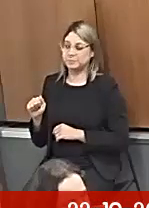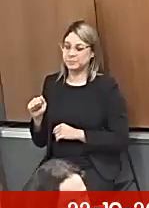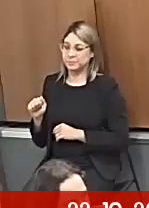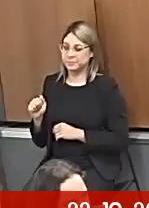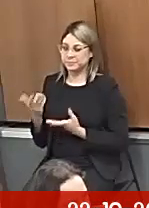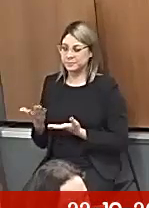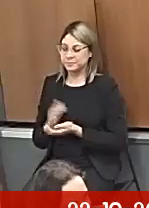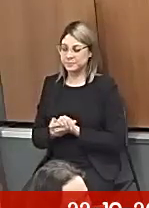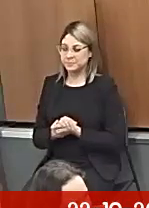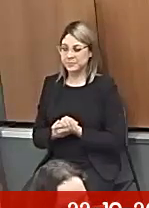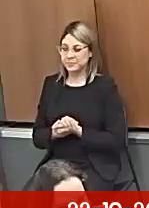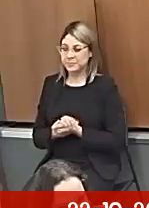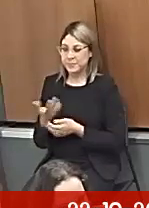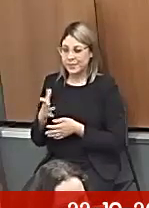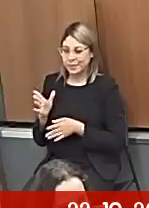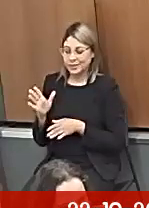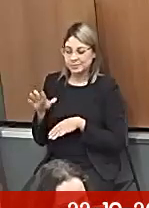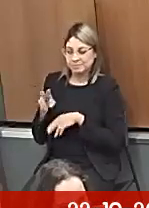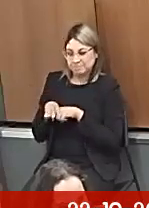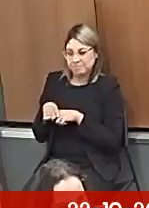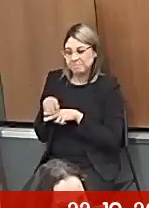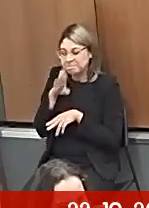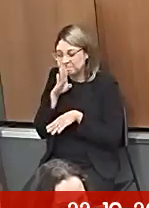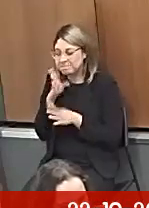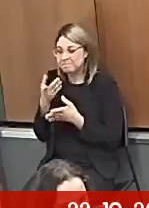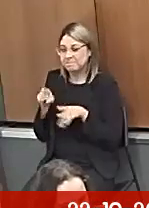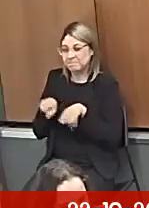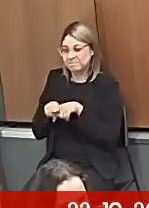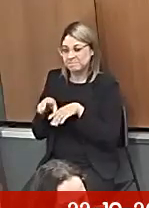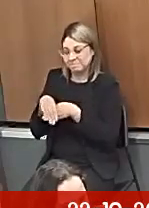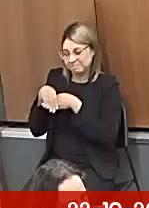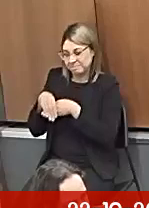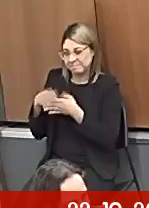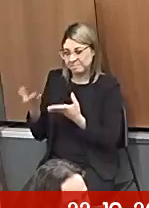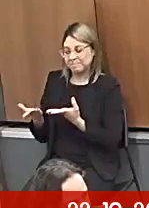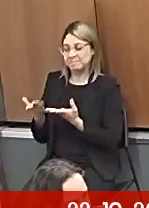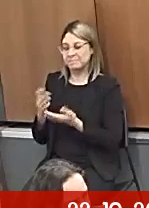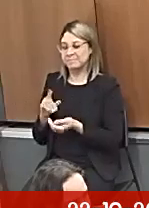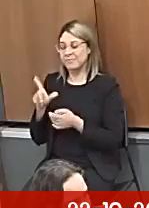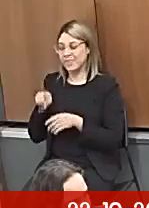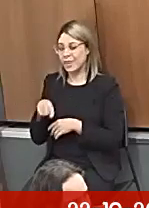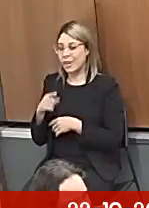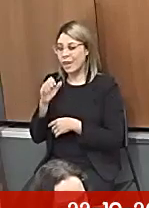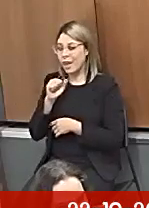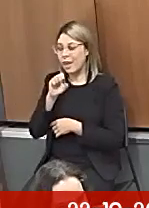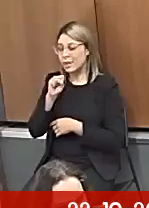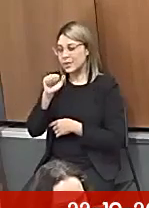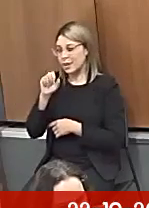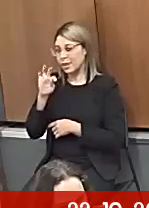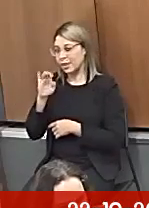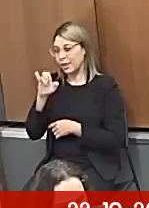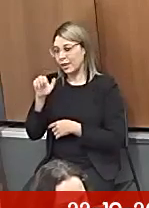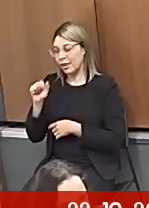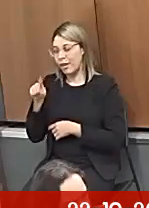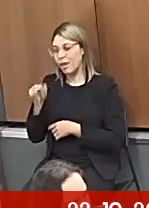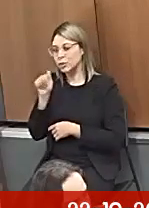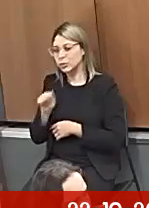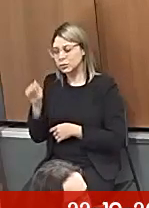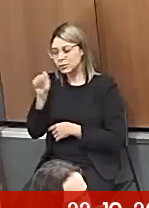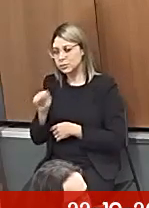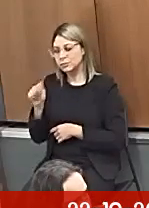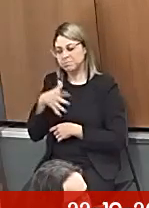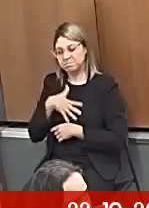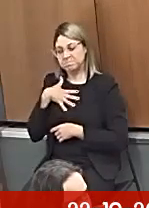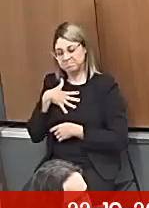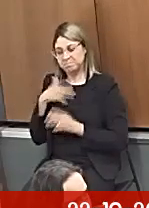sentado quietinho. A quem também cumprimento. As ATEIA foi uma das associações que eu tive o prazer de